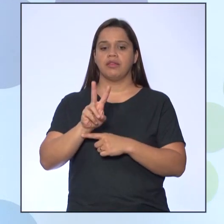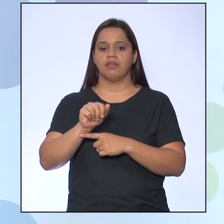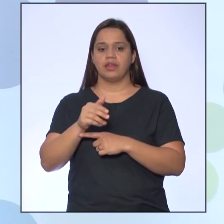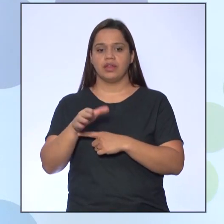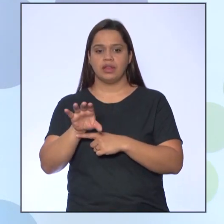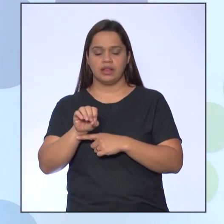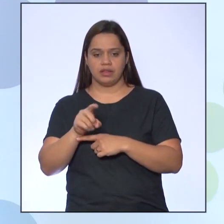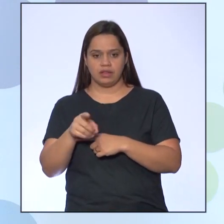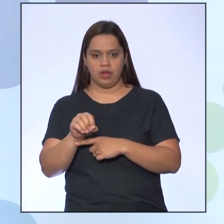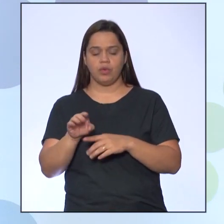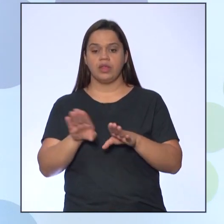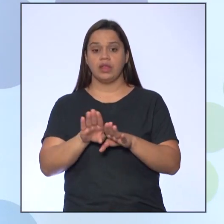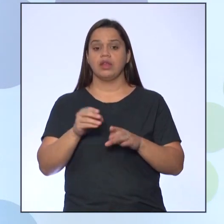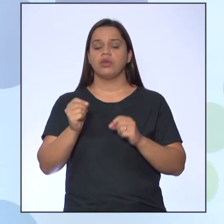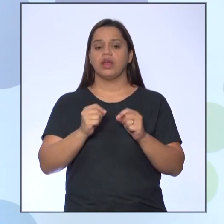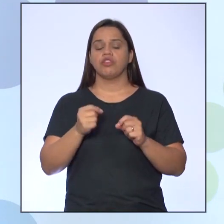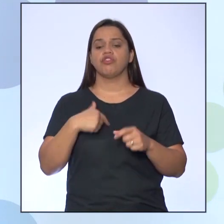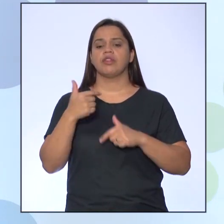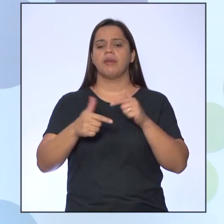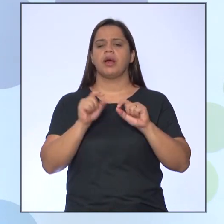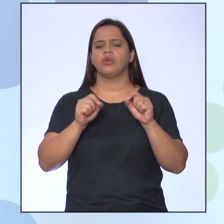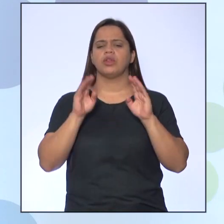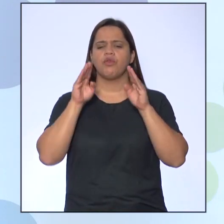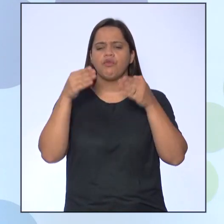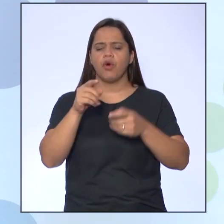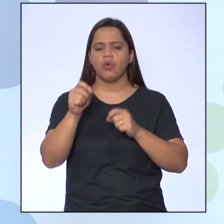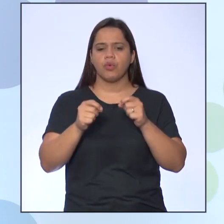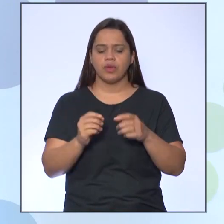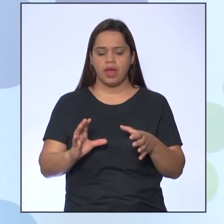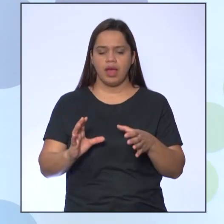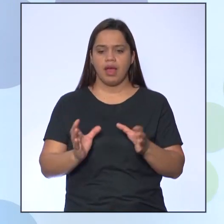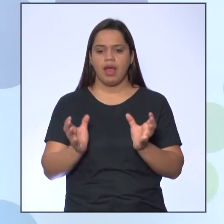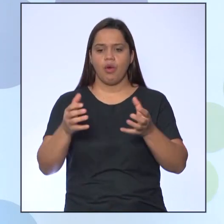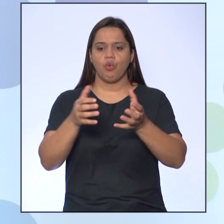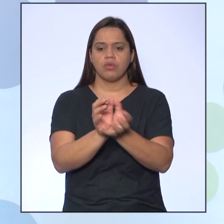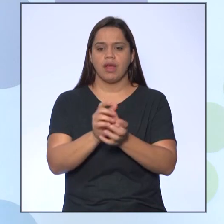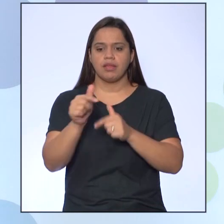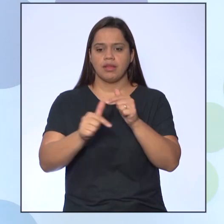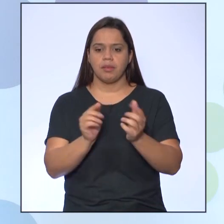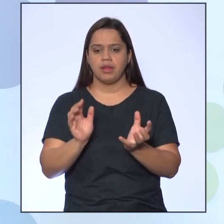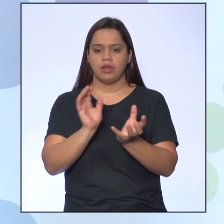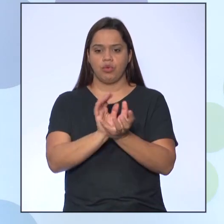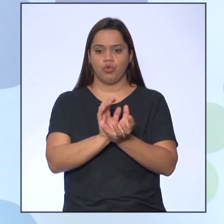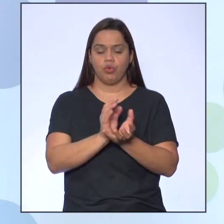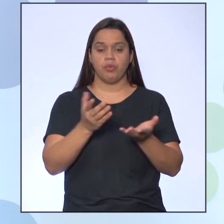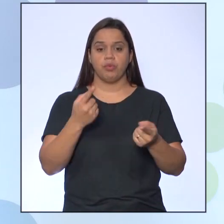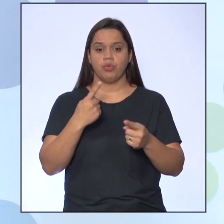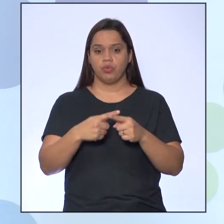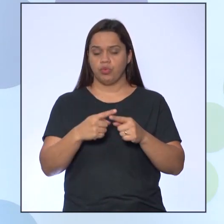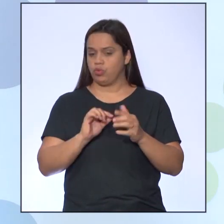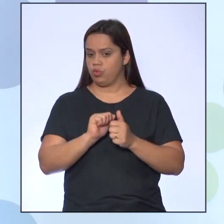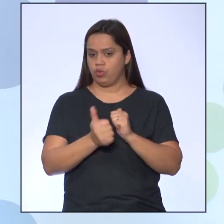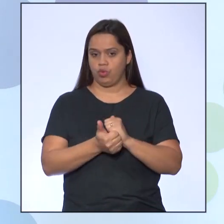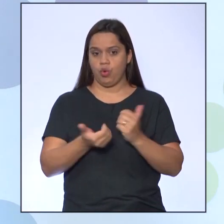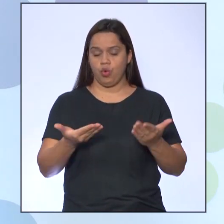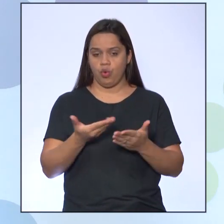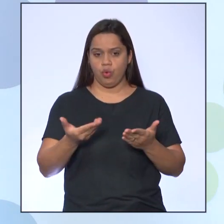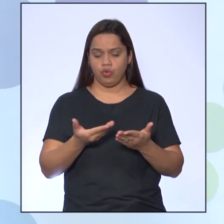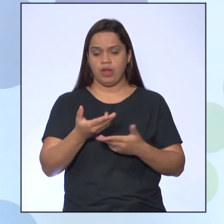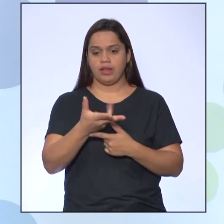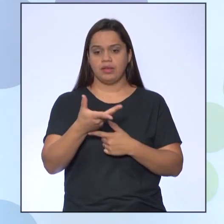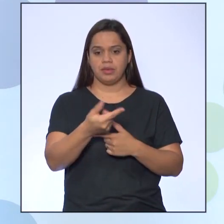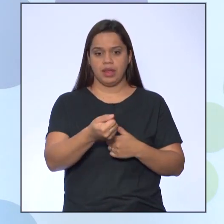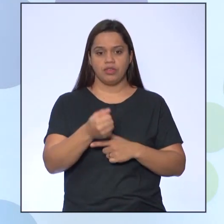do protagonismo nesses esportes, tá? Hoje, a habilidade que nós estamos trabalhando é, próximo PPT,